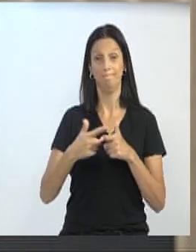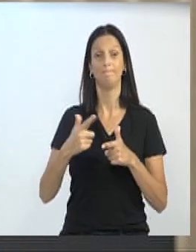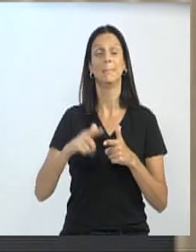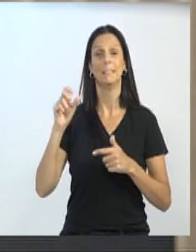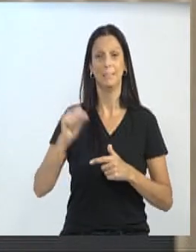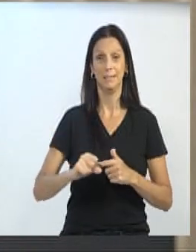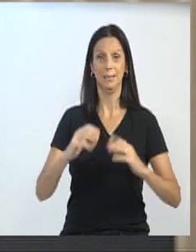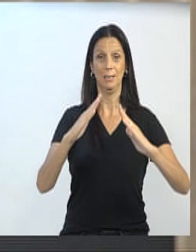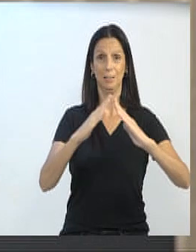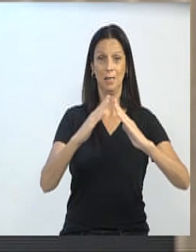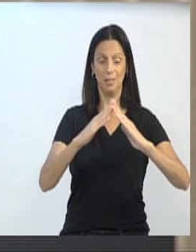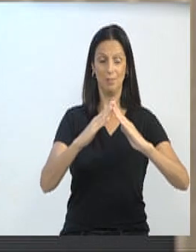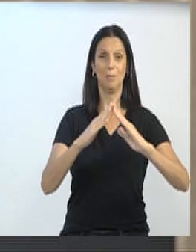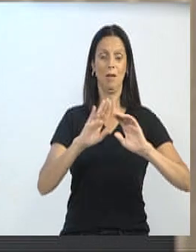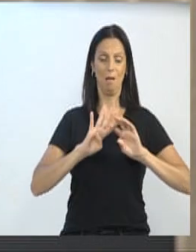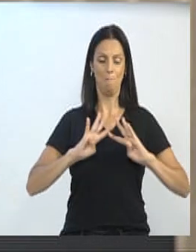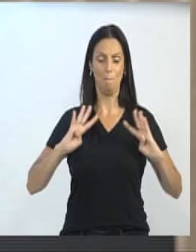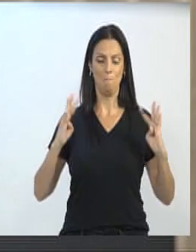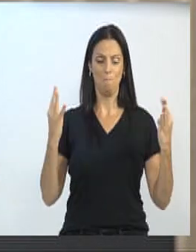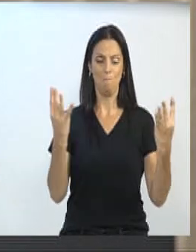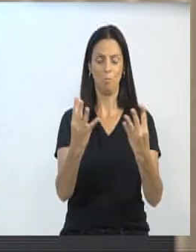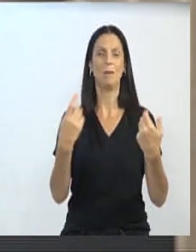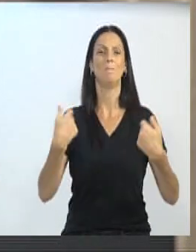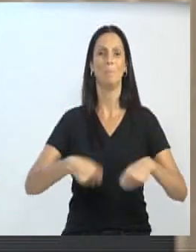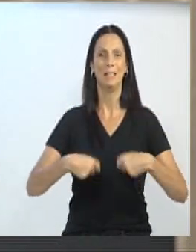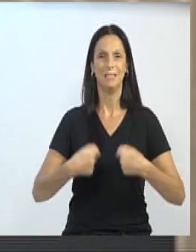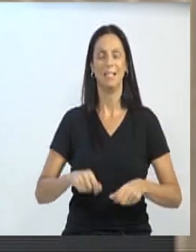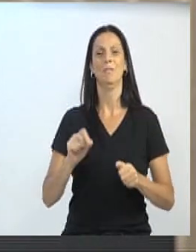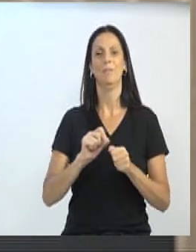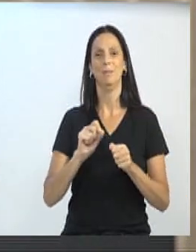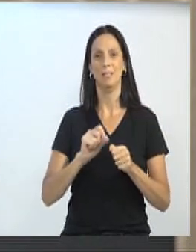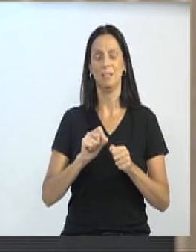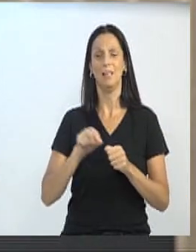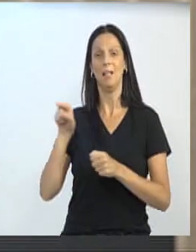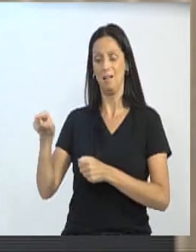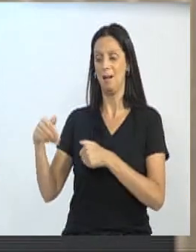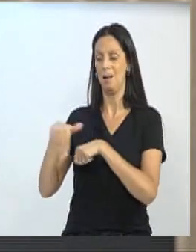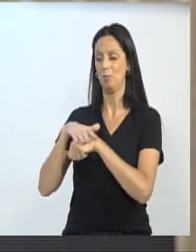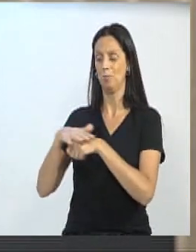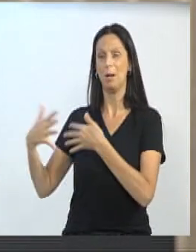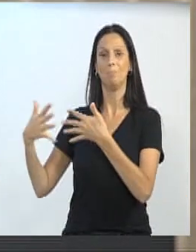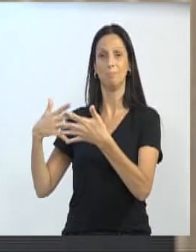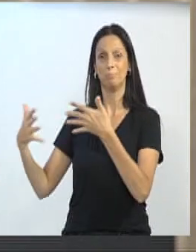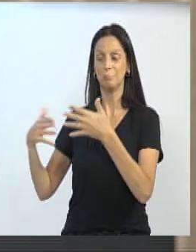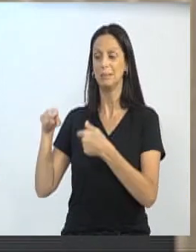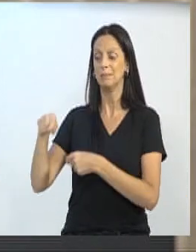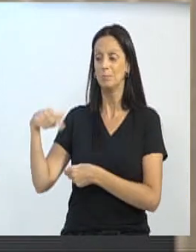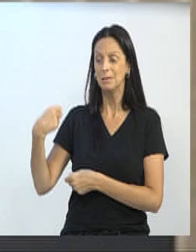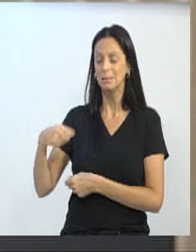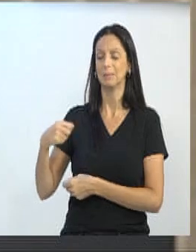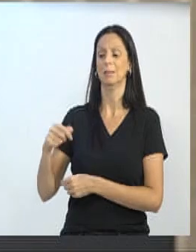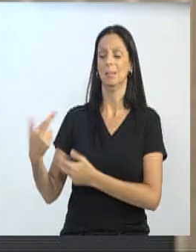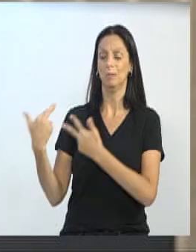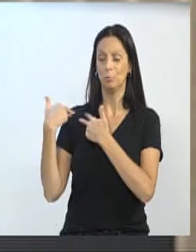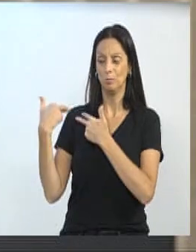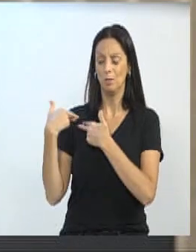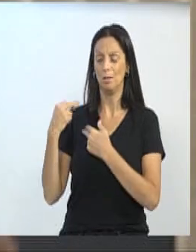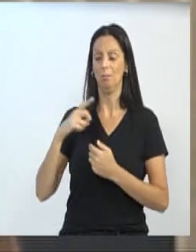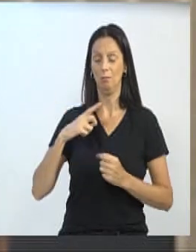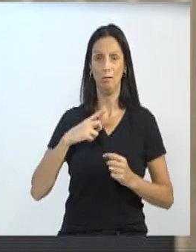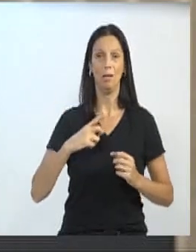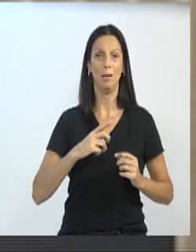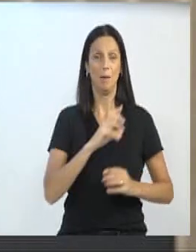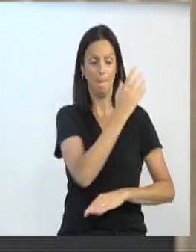é da empresa coteminas né cortar aqueles Pinheiros justamente bater um pouco mais de sol Então essa novamente vamos fazer